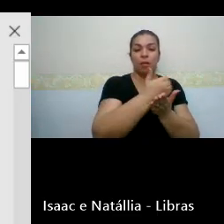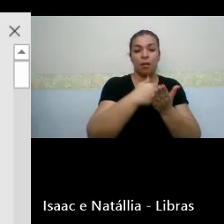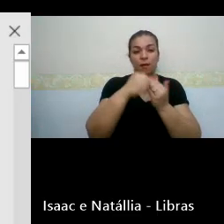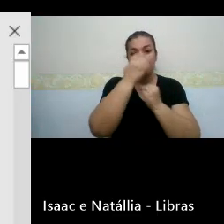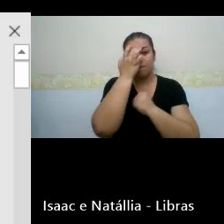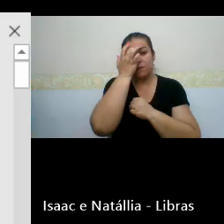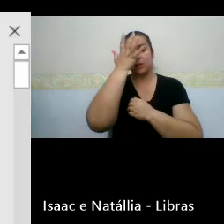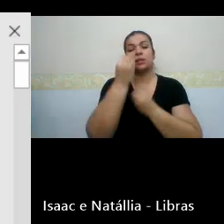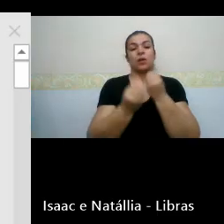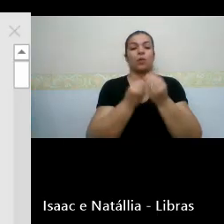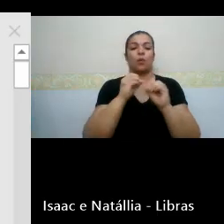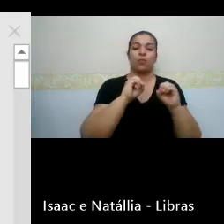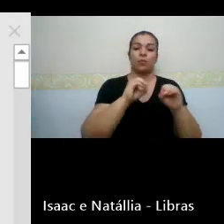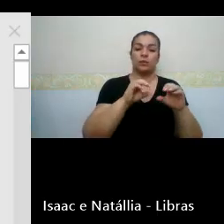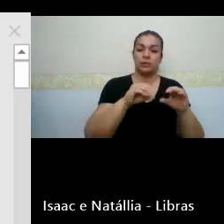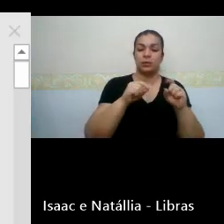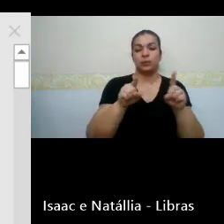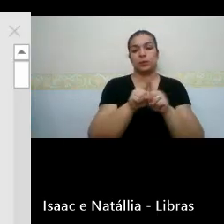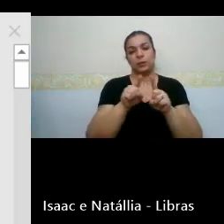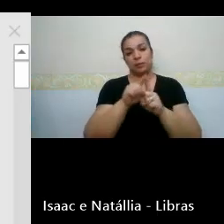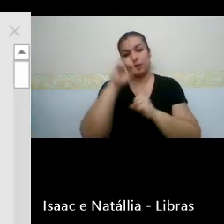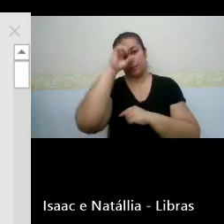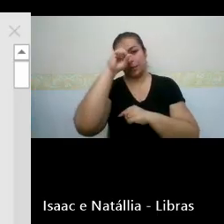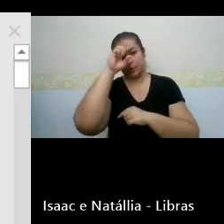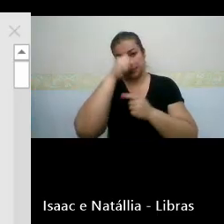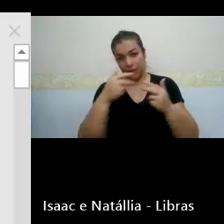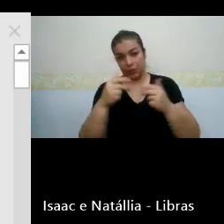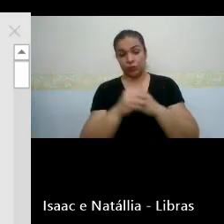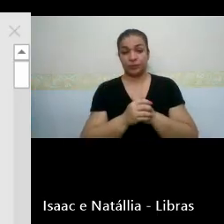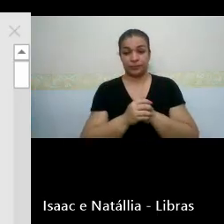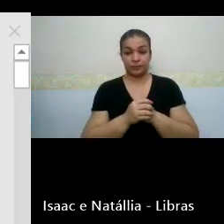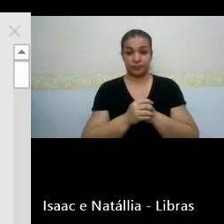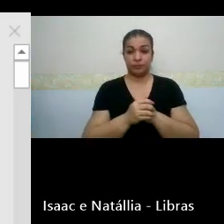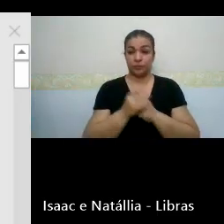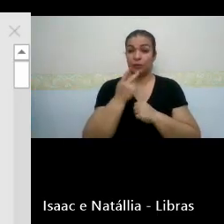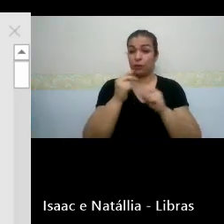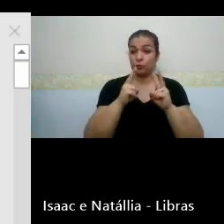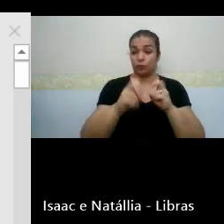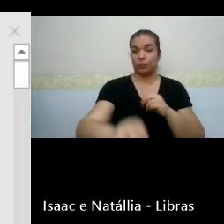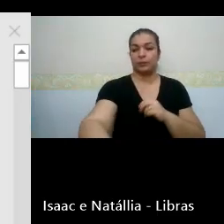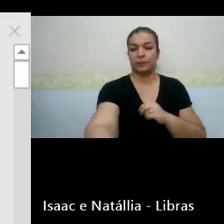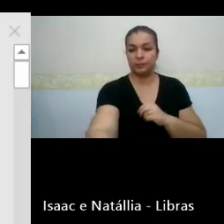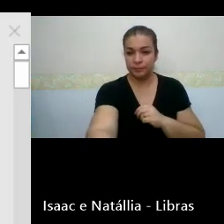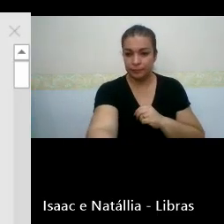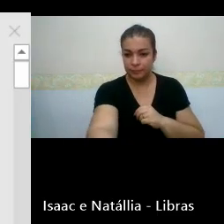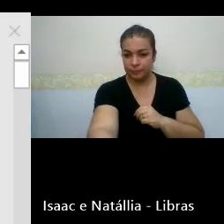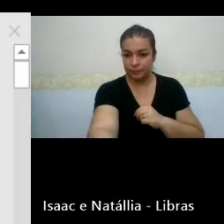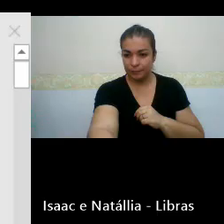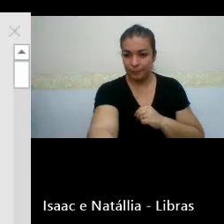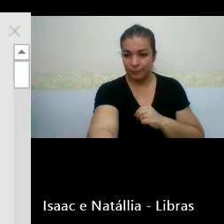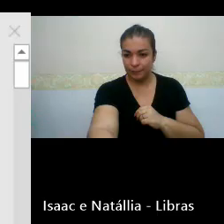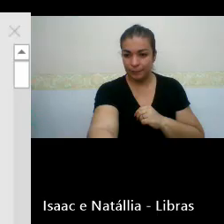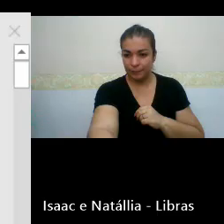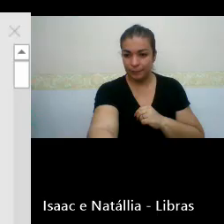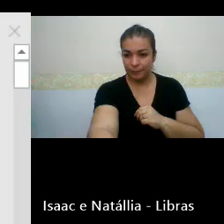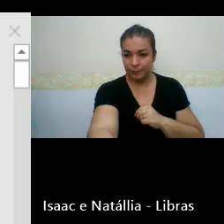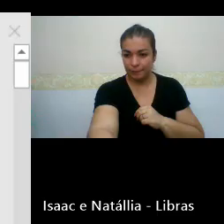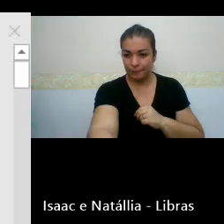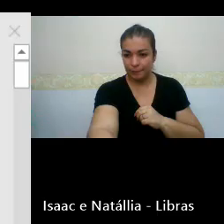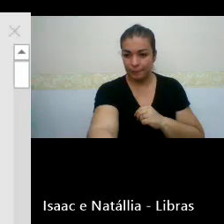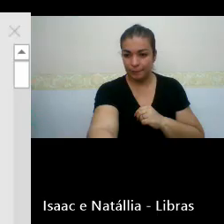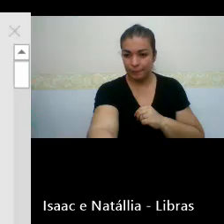e aprendizagem. Quando eu estou falando de didática, eu estou falando de uma prática a ser desenvolvida, eu